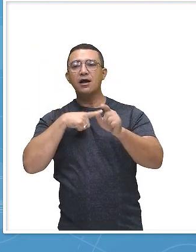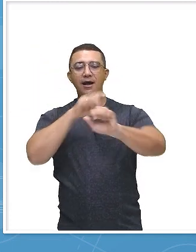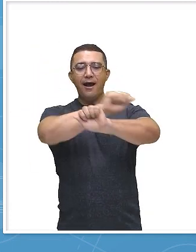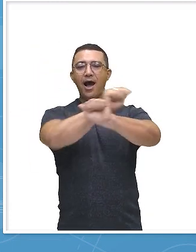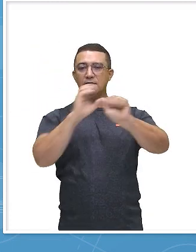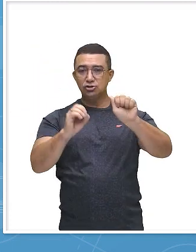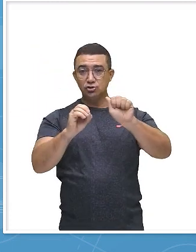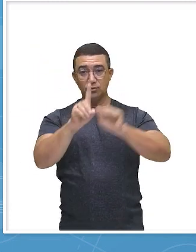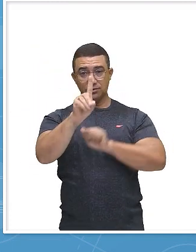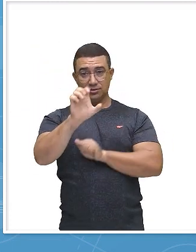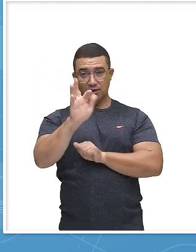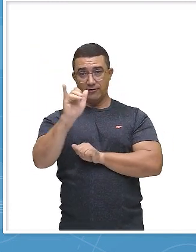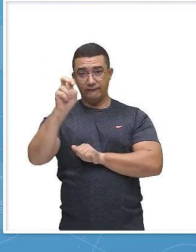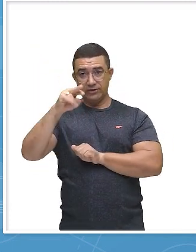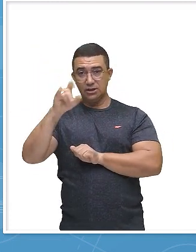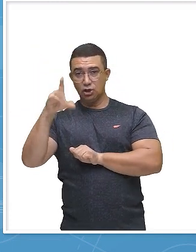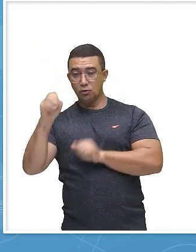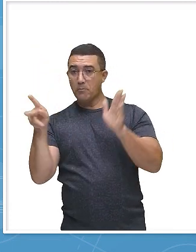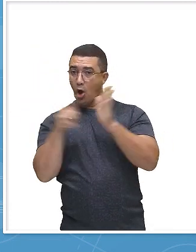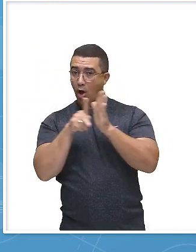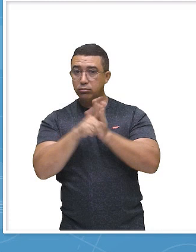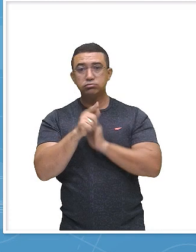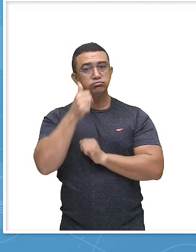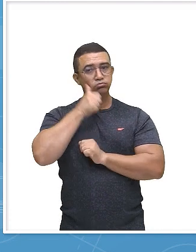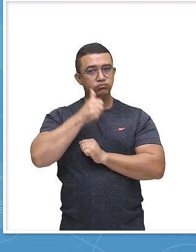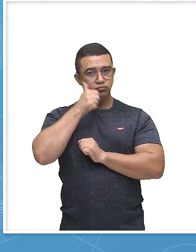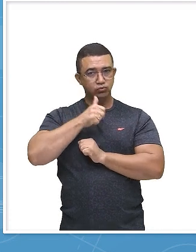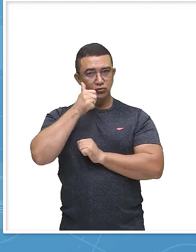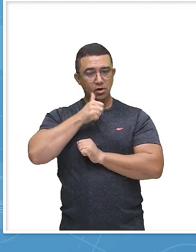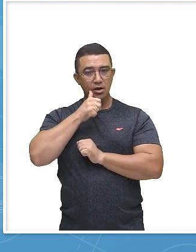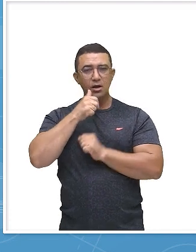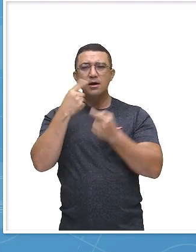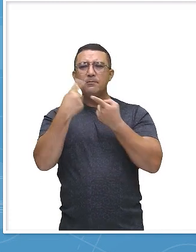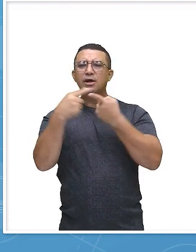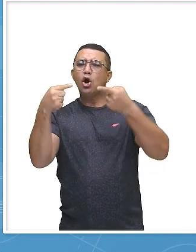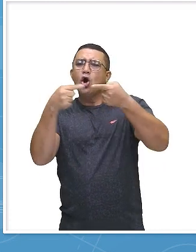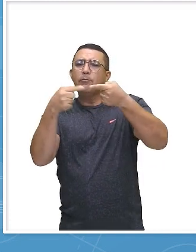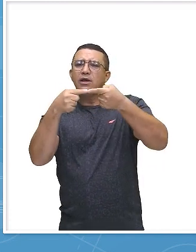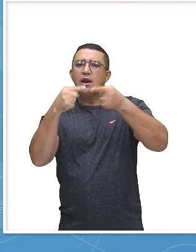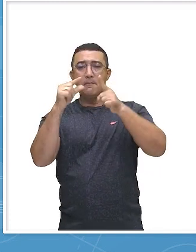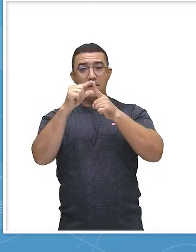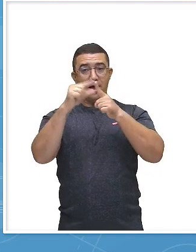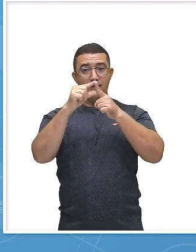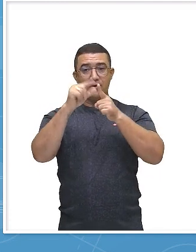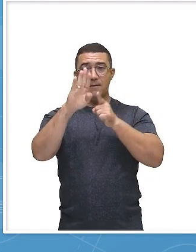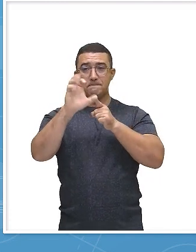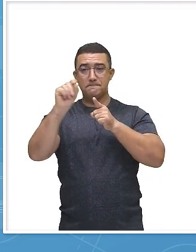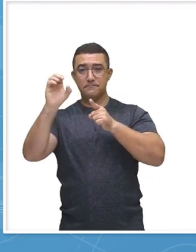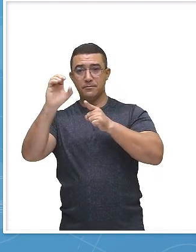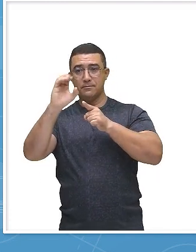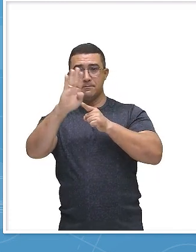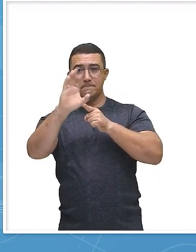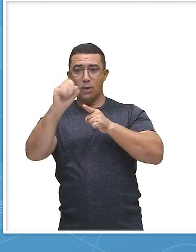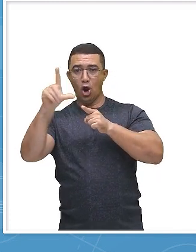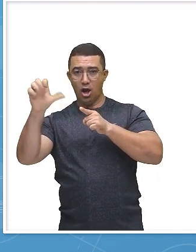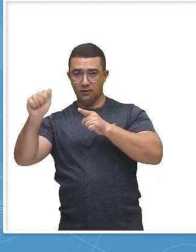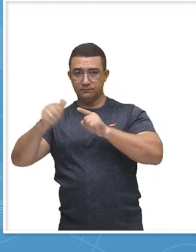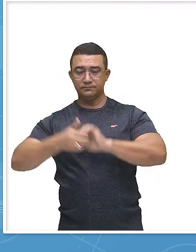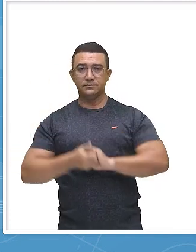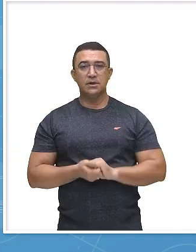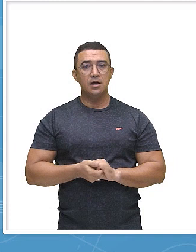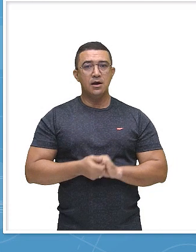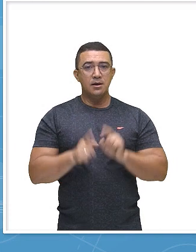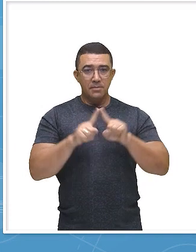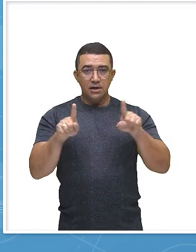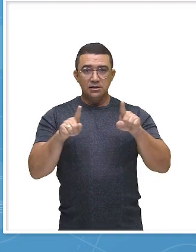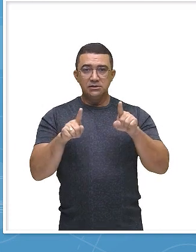definido. Feminino, artigo definido, mas o meu enunciado da questão, meu comando da questão, diz que eu tenho